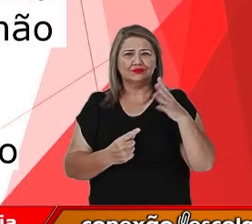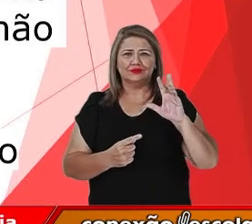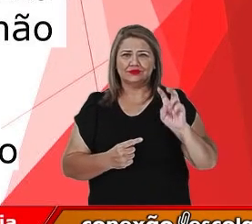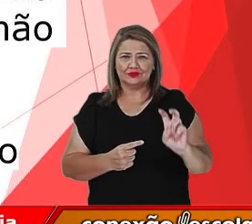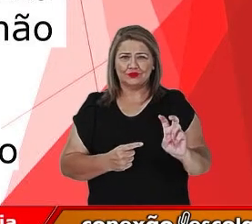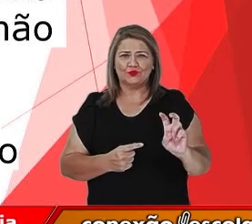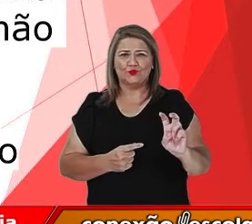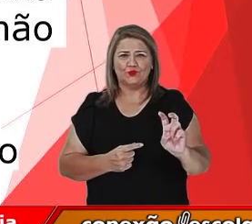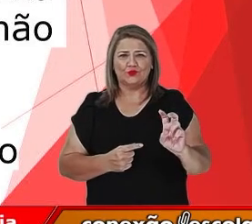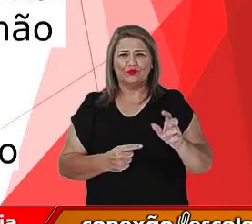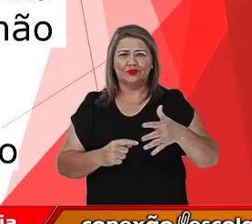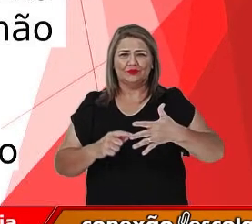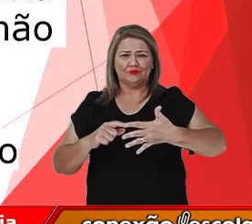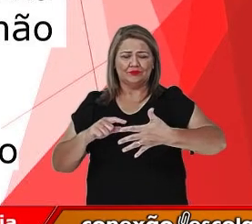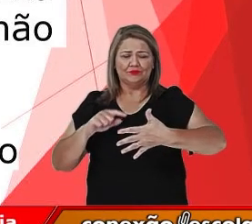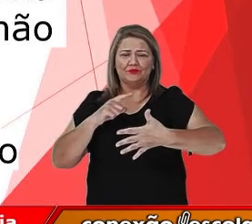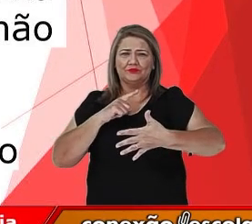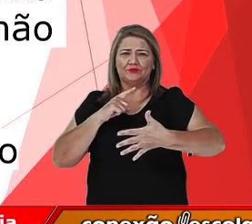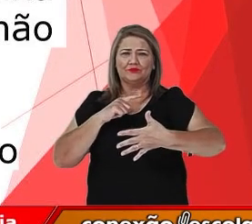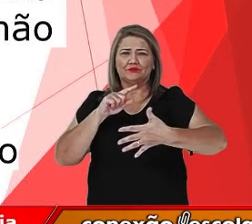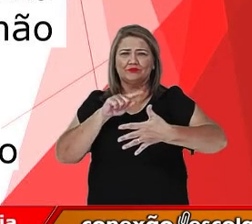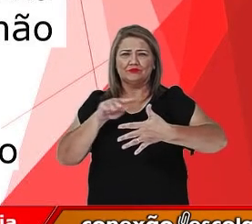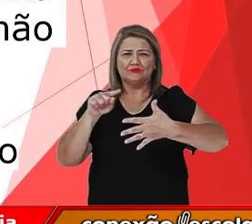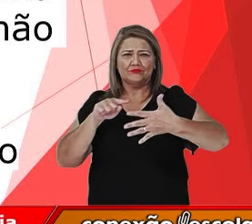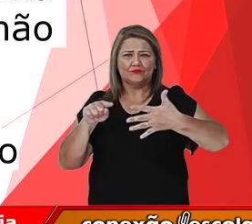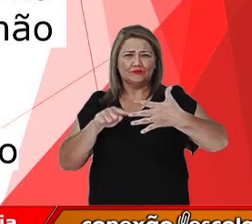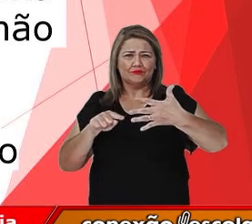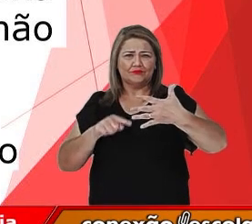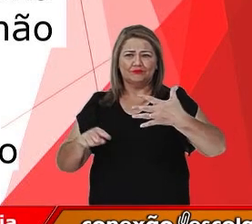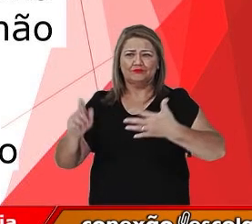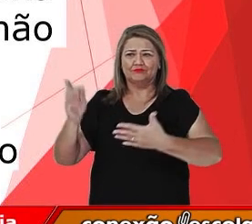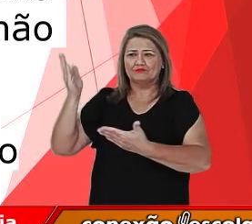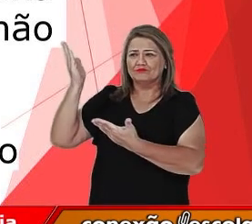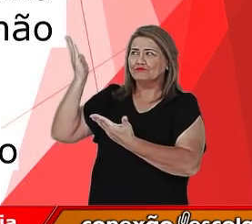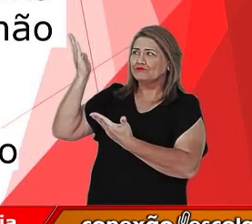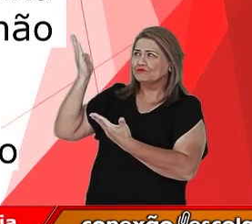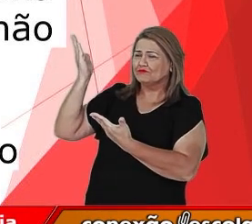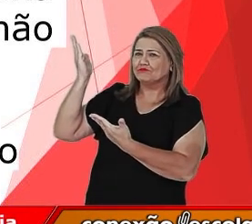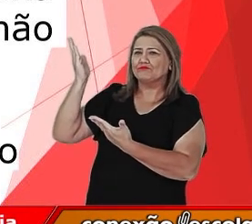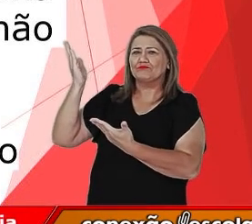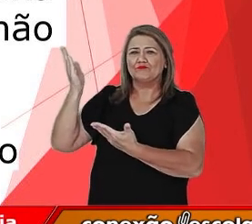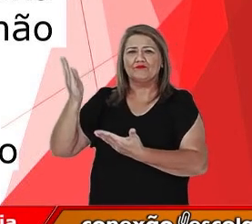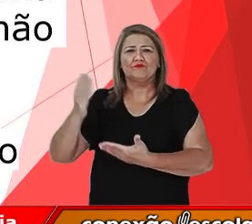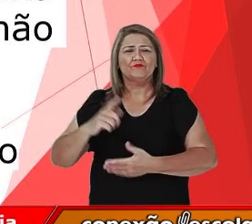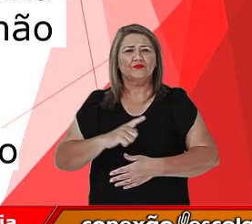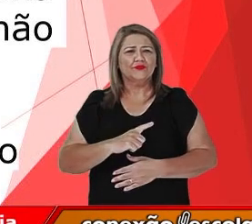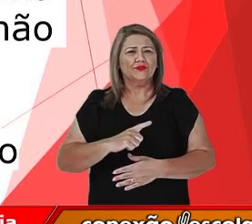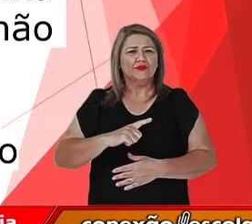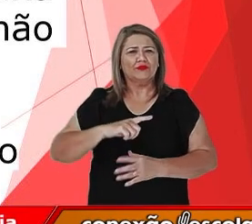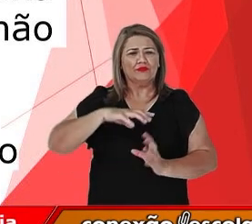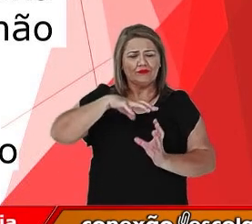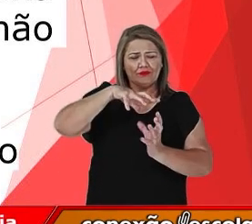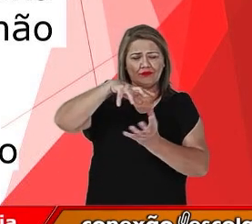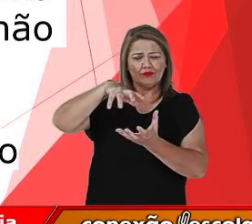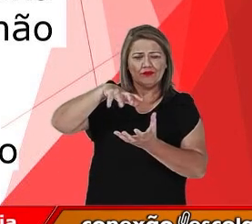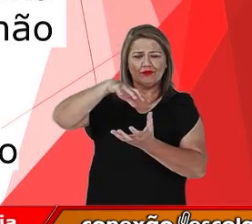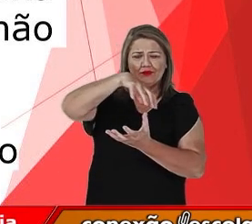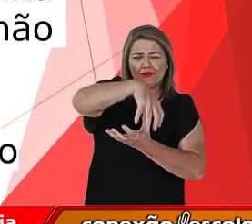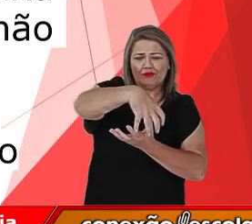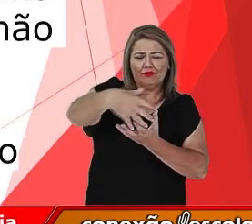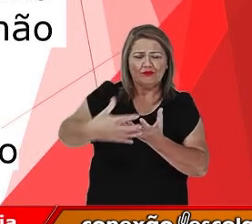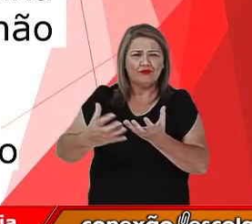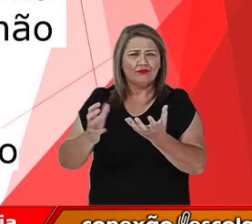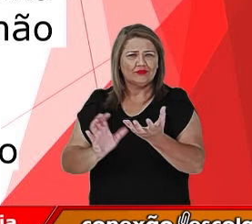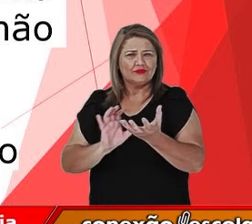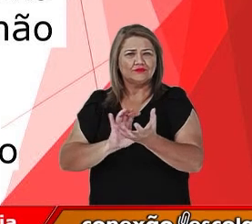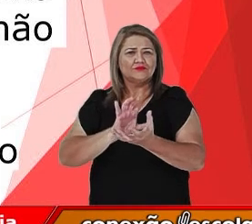Oceano Pacífico, o Oceano Atlântico, o Oceano Índico, o Oceano Glacial Ártico e